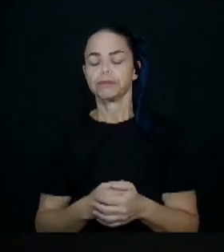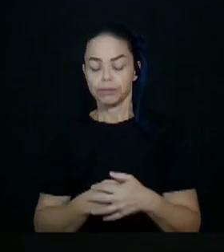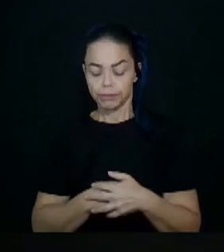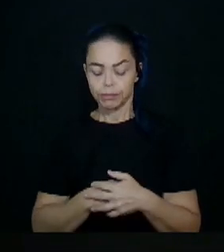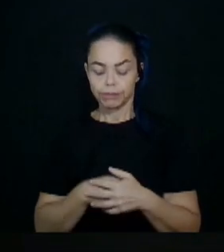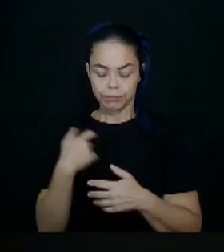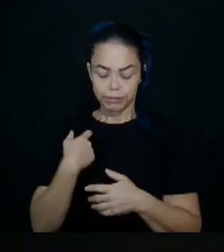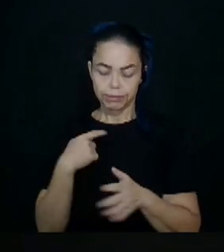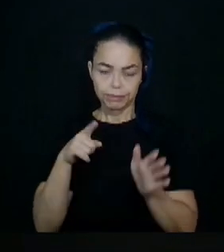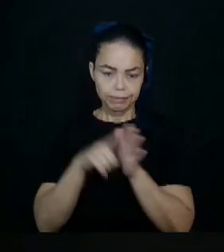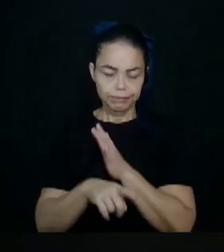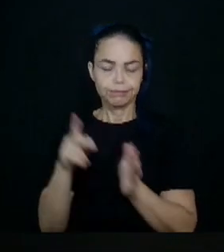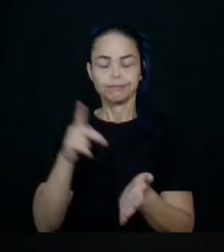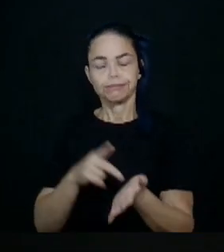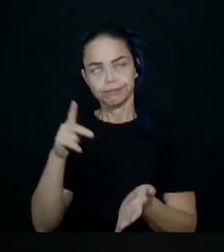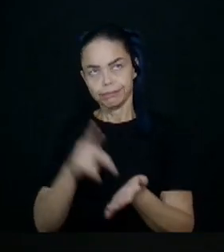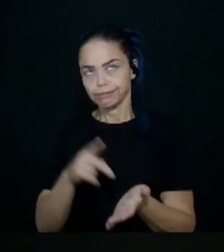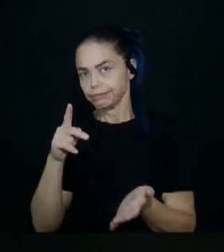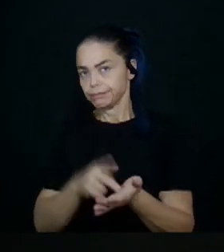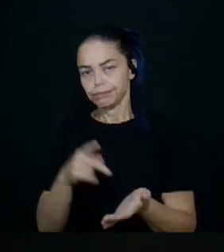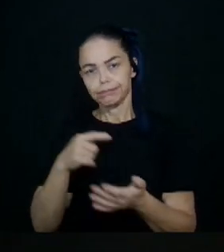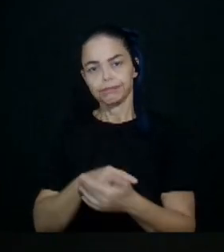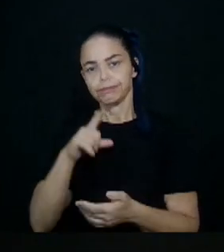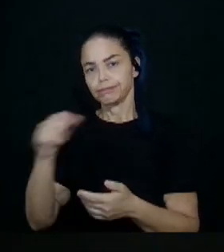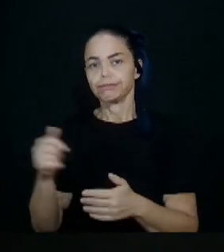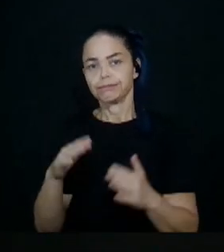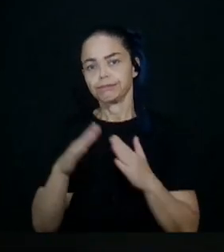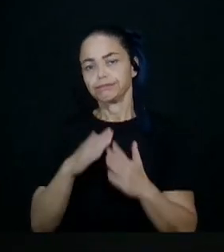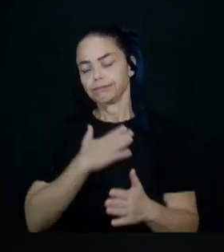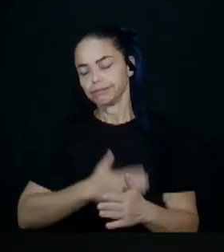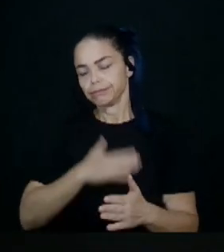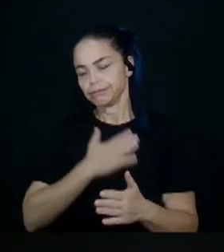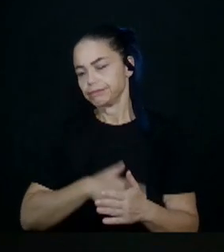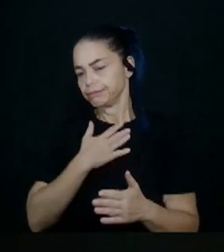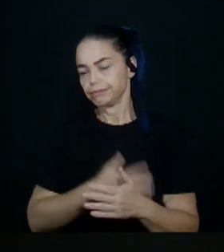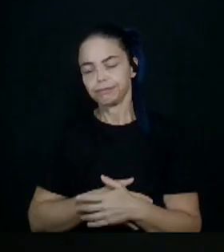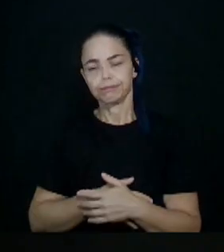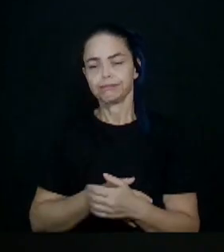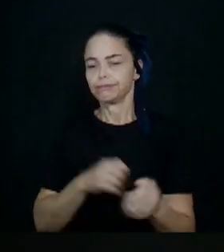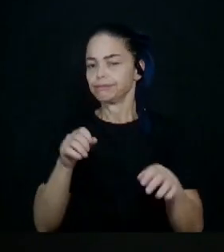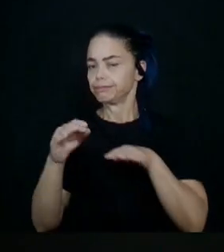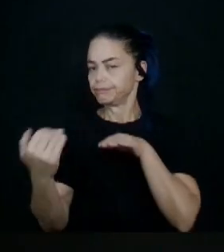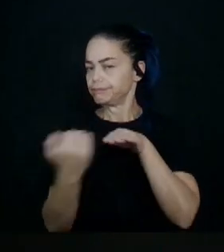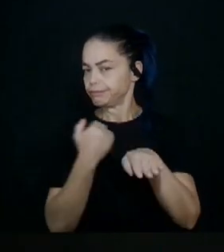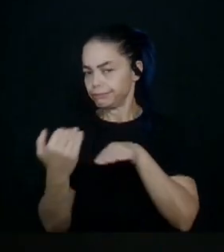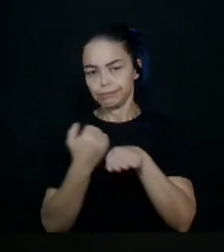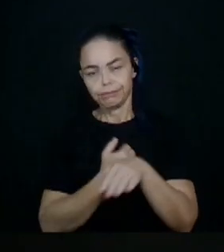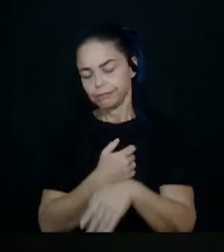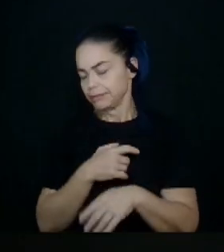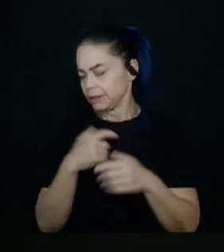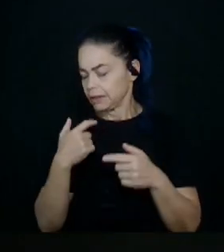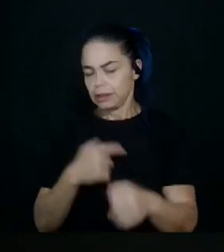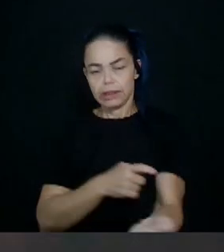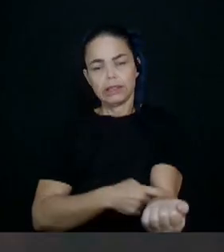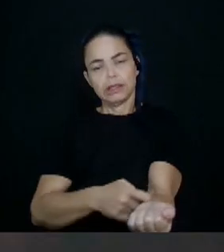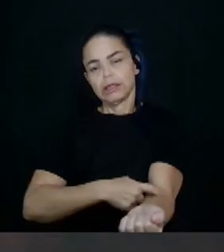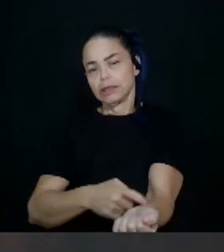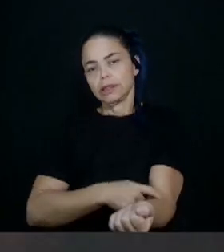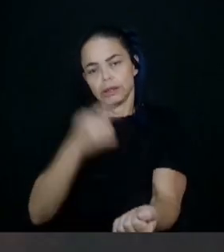porque realmente, quando a gente sai de casa tranquilo, tem hora que no trânsito irrita e a gente nem sabe por que a gente muda o humor,